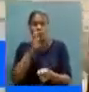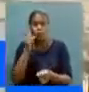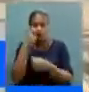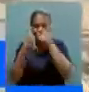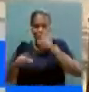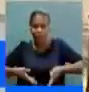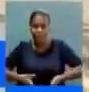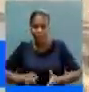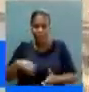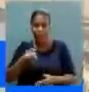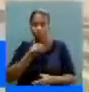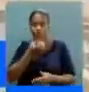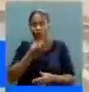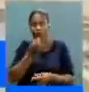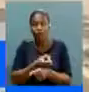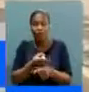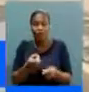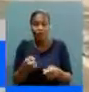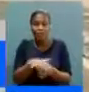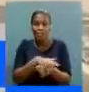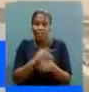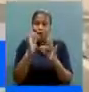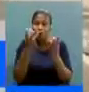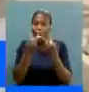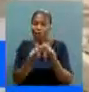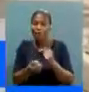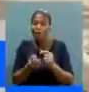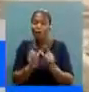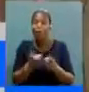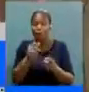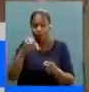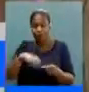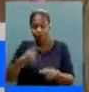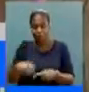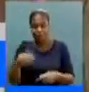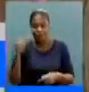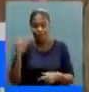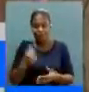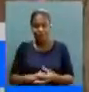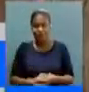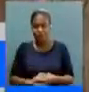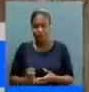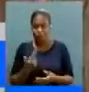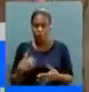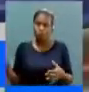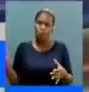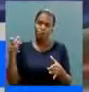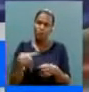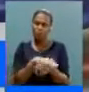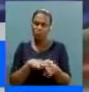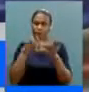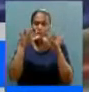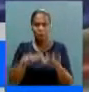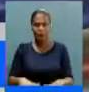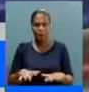e justifica se com o estado da economia em que encontrou o país vimos de uma situação efetiva antes de estagnação